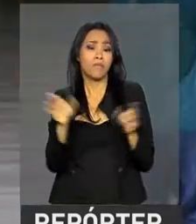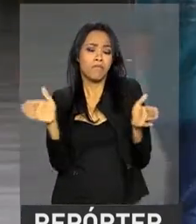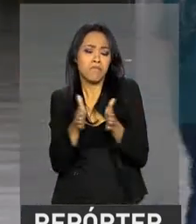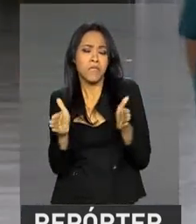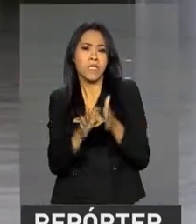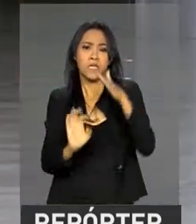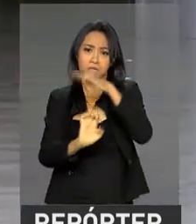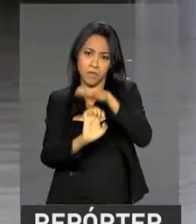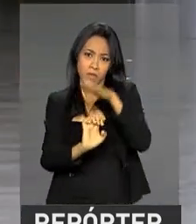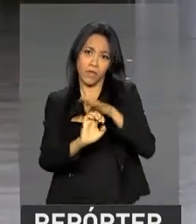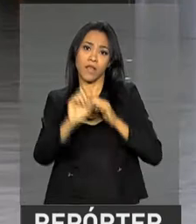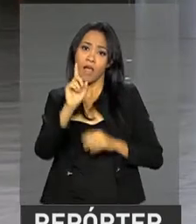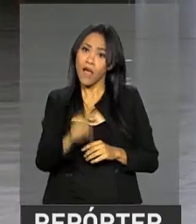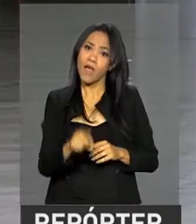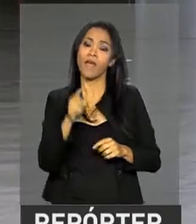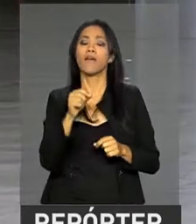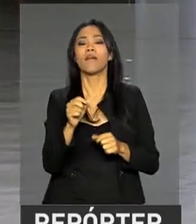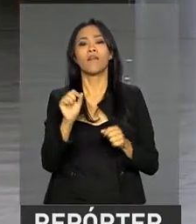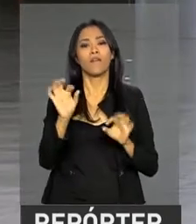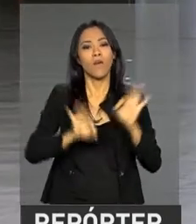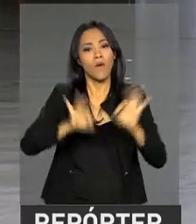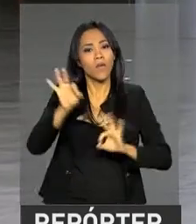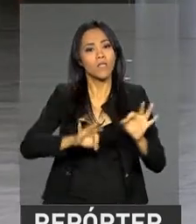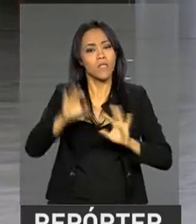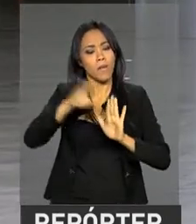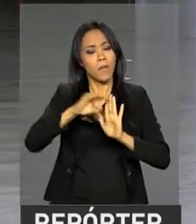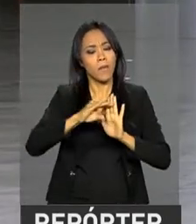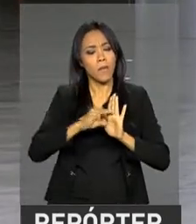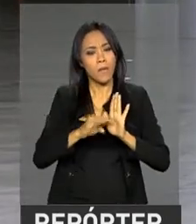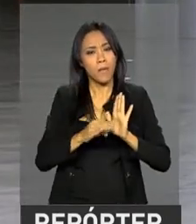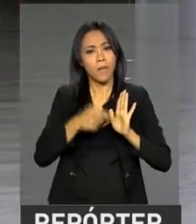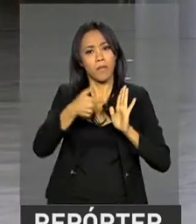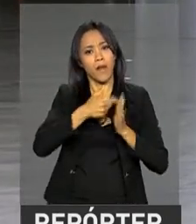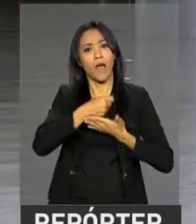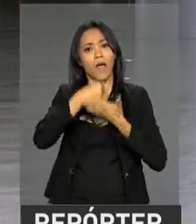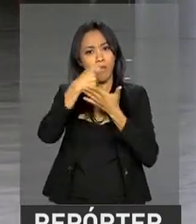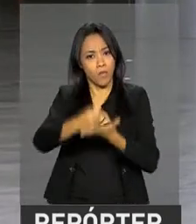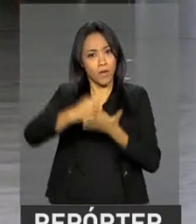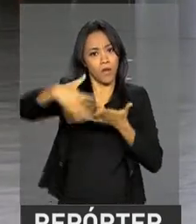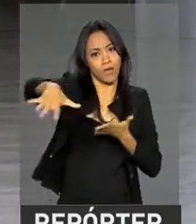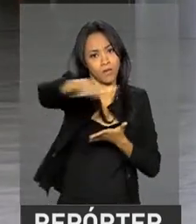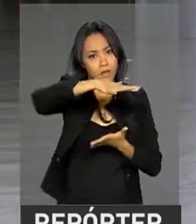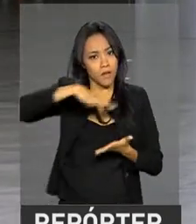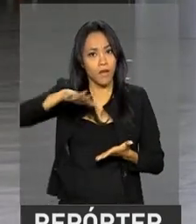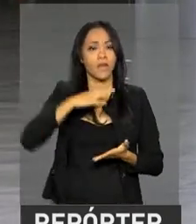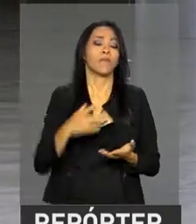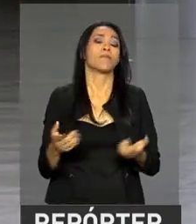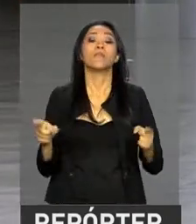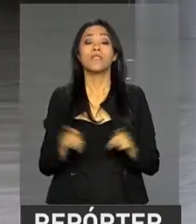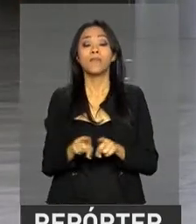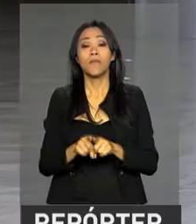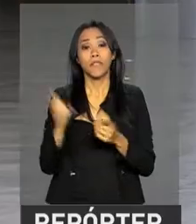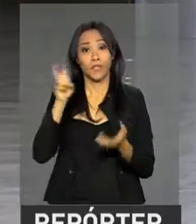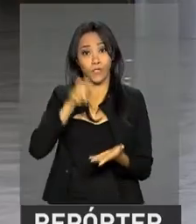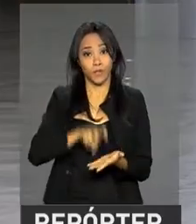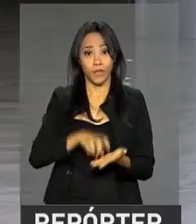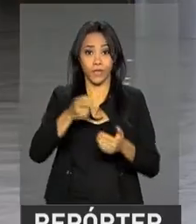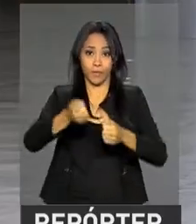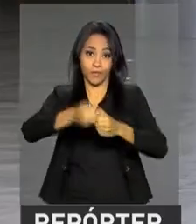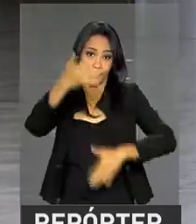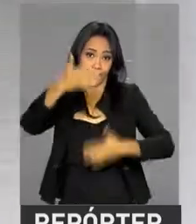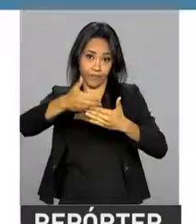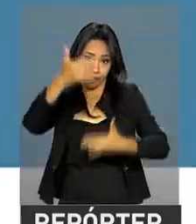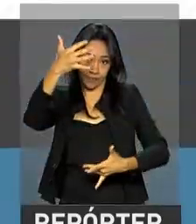de apoio às micro e pequenas empresas, a esse setor. E aí, Carla, agora pela manhã, pelas redes sociais,